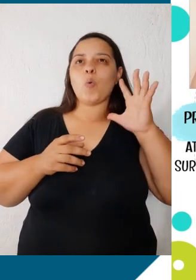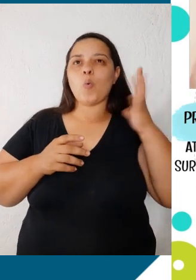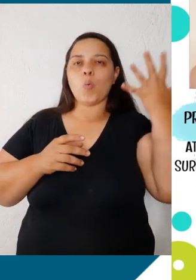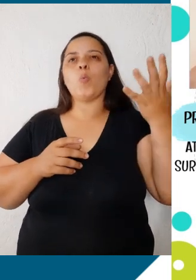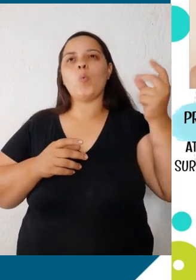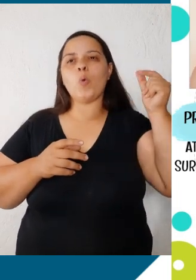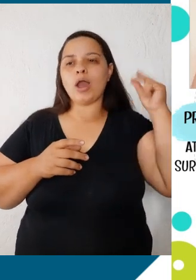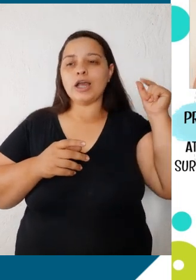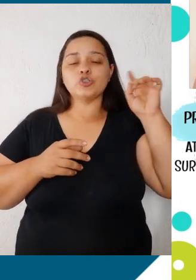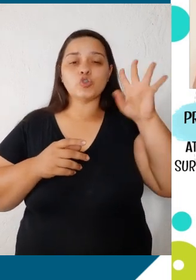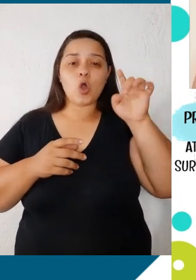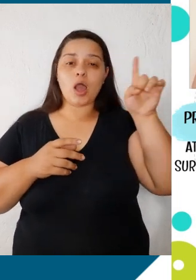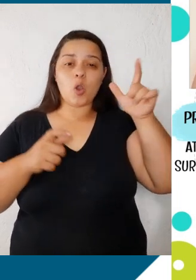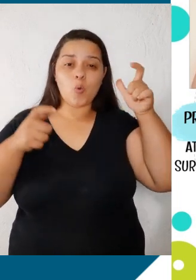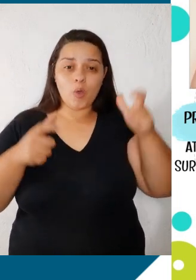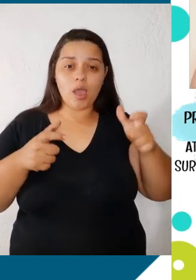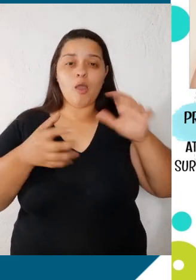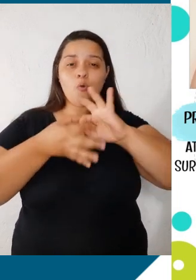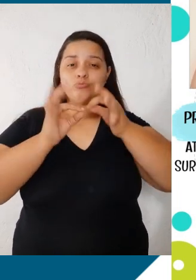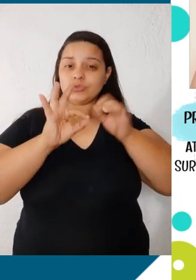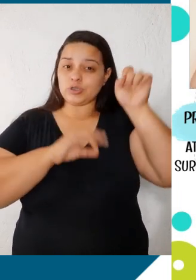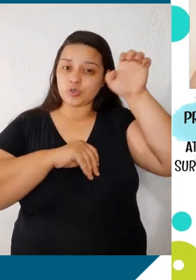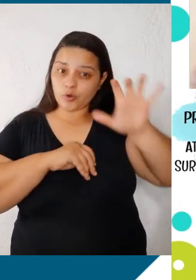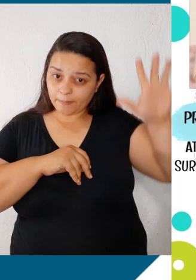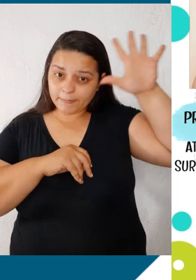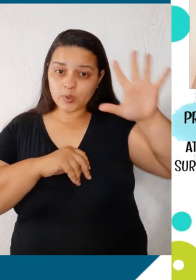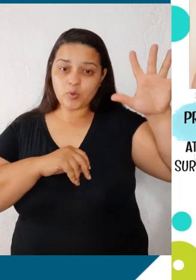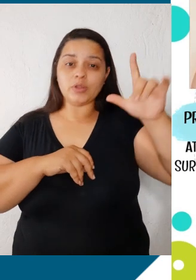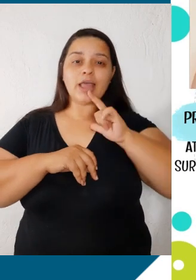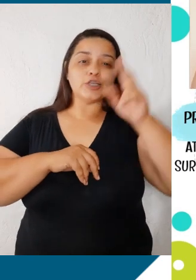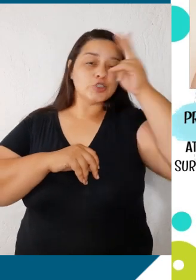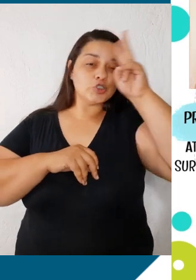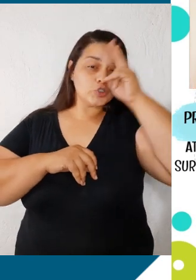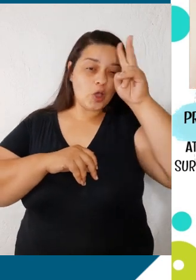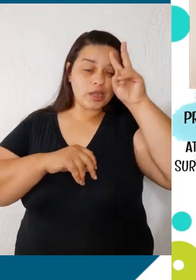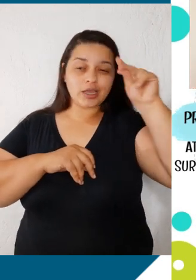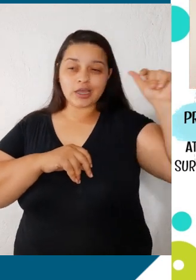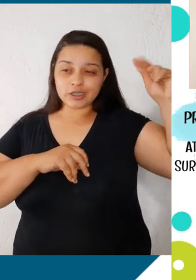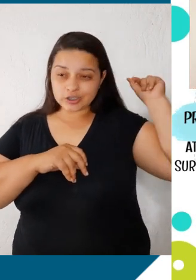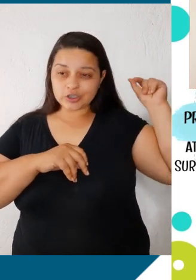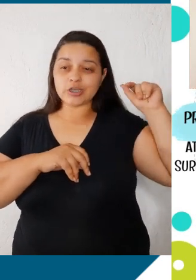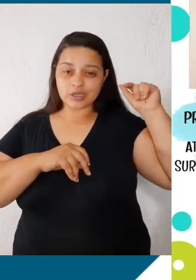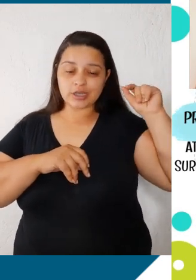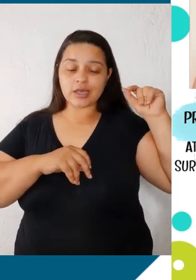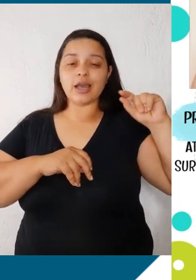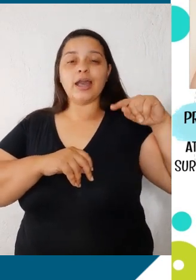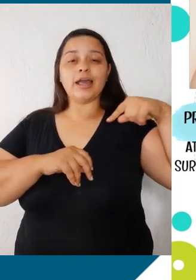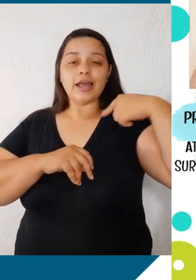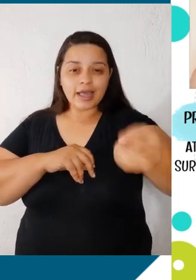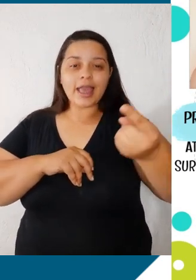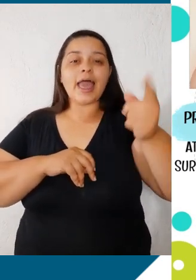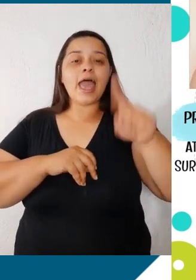ocorridos somente no continente europeu. Assim, o que dividiu a história antiga da história medieval foi